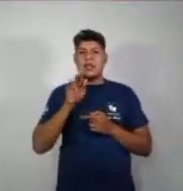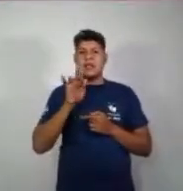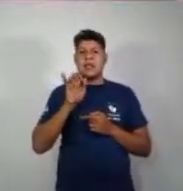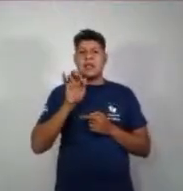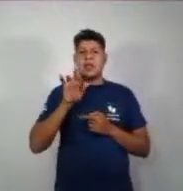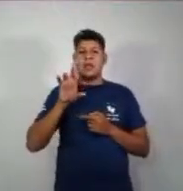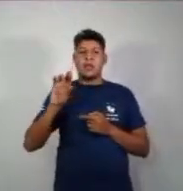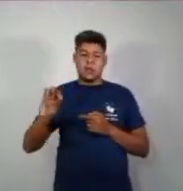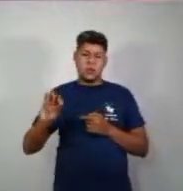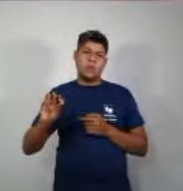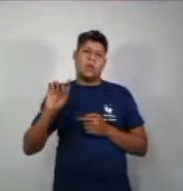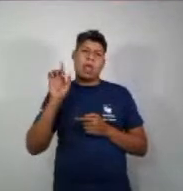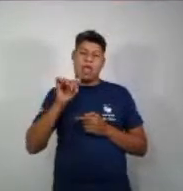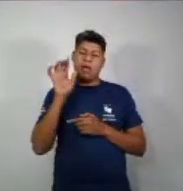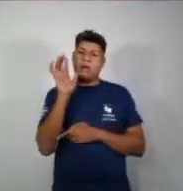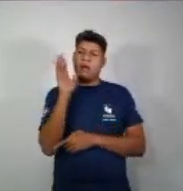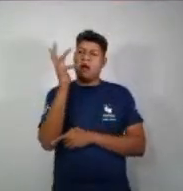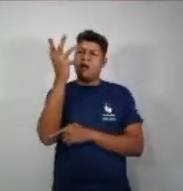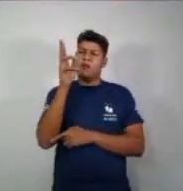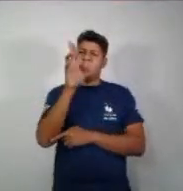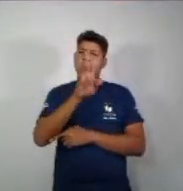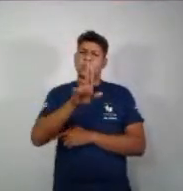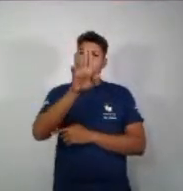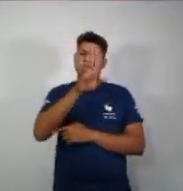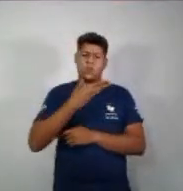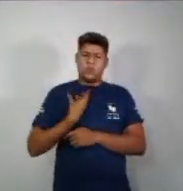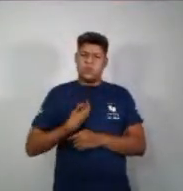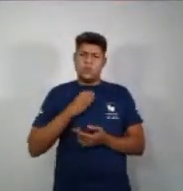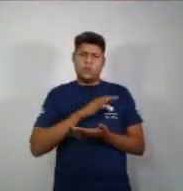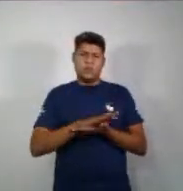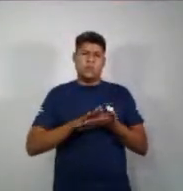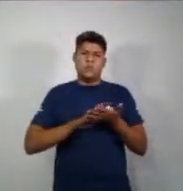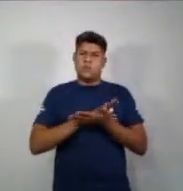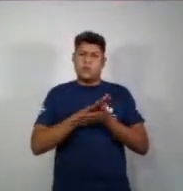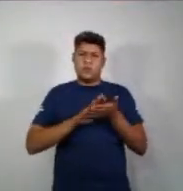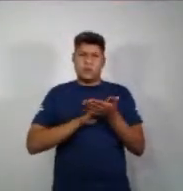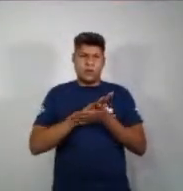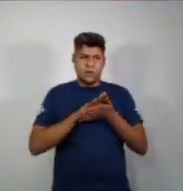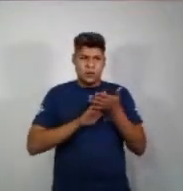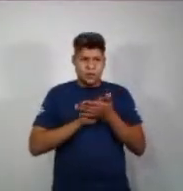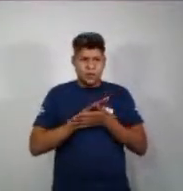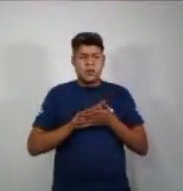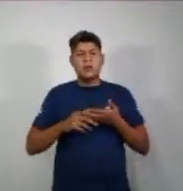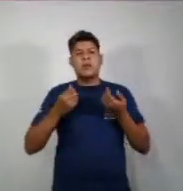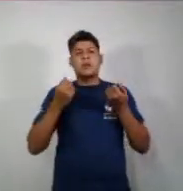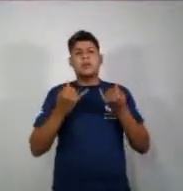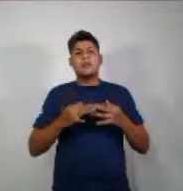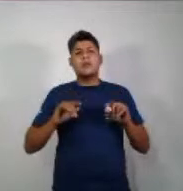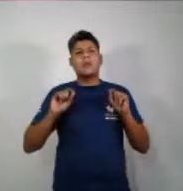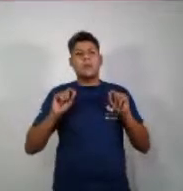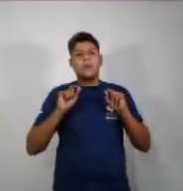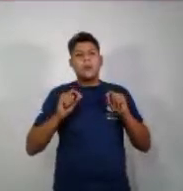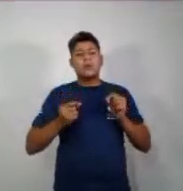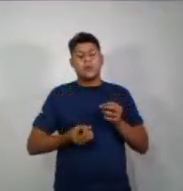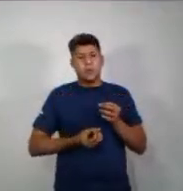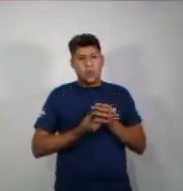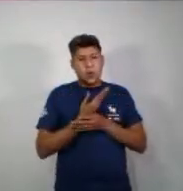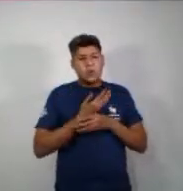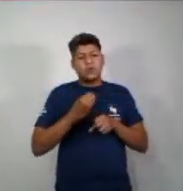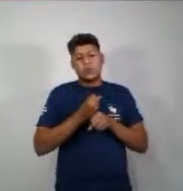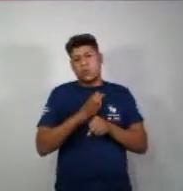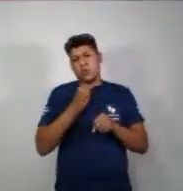existe a árvore lá, então, quer dizer, essa palavra não existe em húngaro. E aí ele conta que ele teve que construir